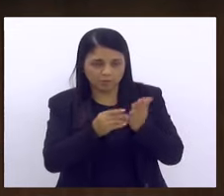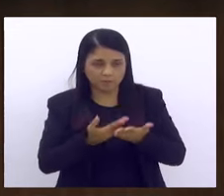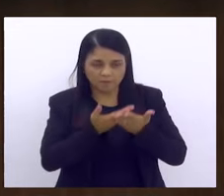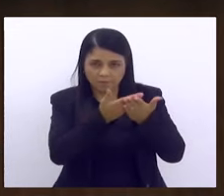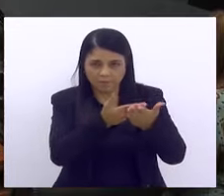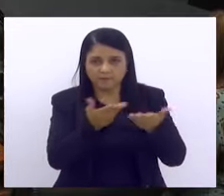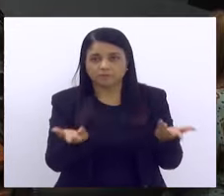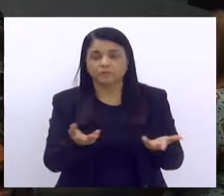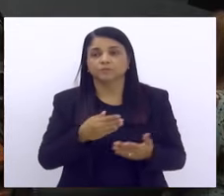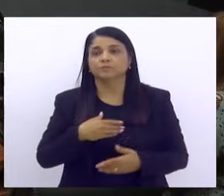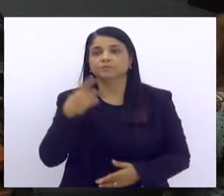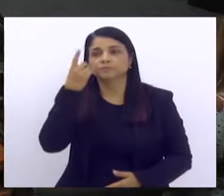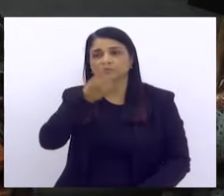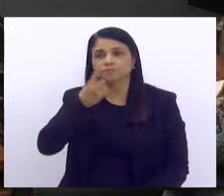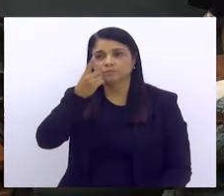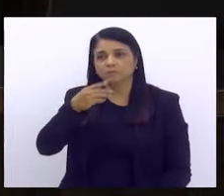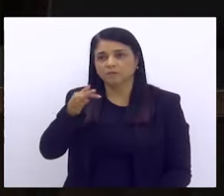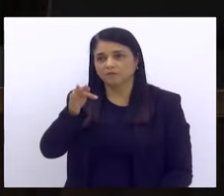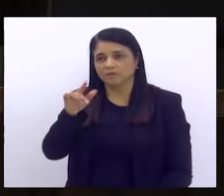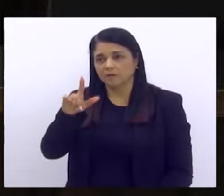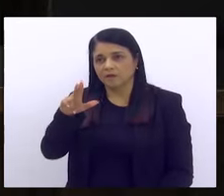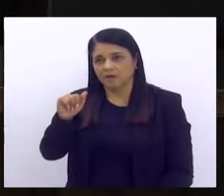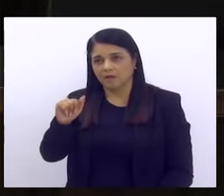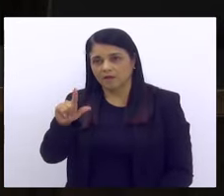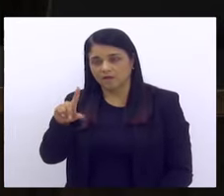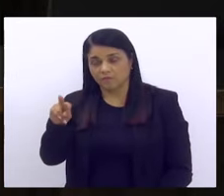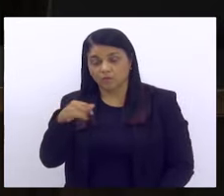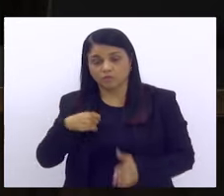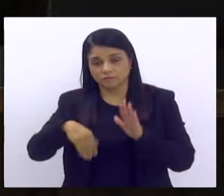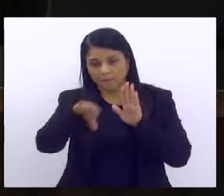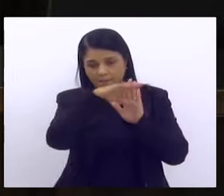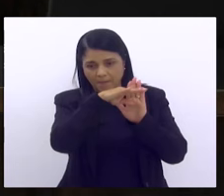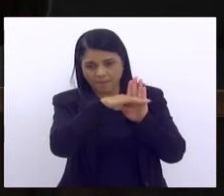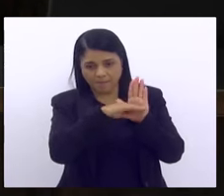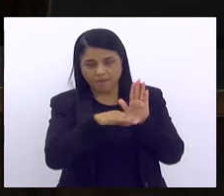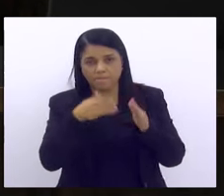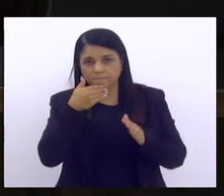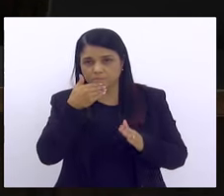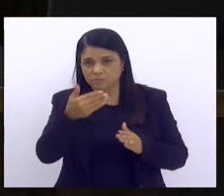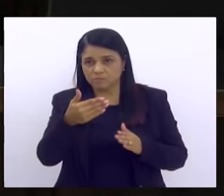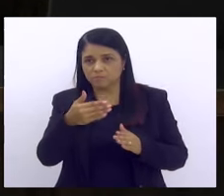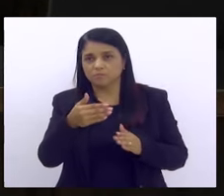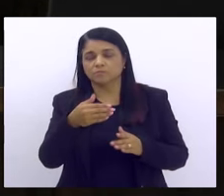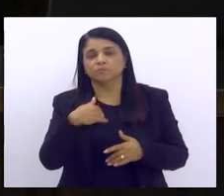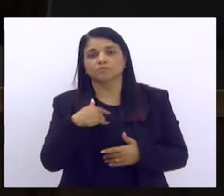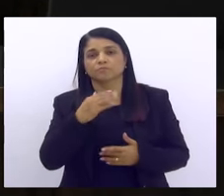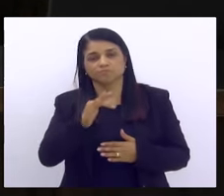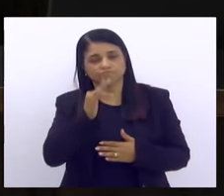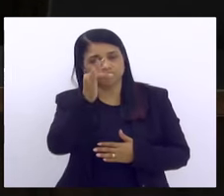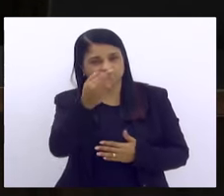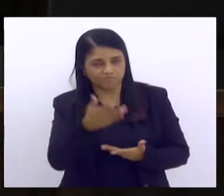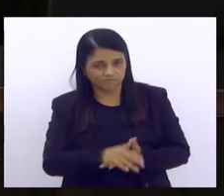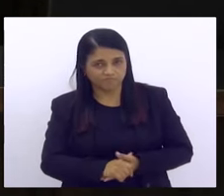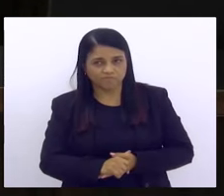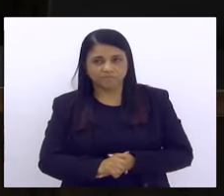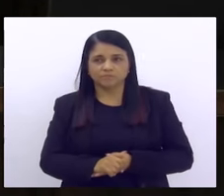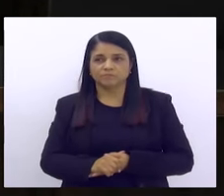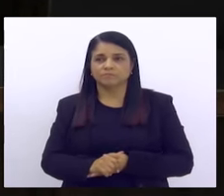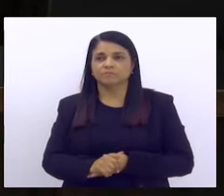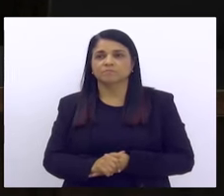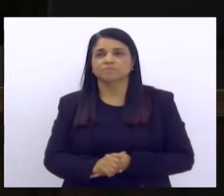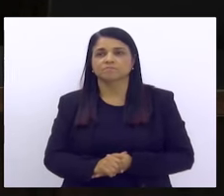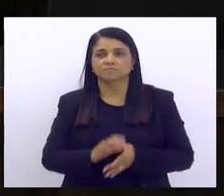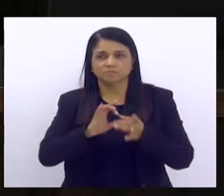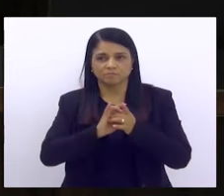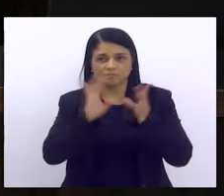Deputado Flávio Serafim, em plenário. Então, a gente vai tocando a pauta e deixa o pedido de verificação mais à frente.